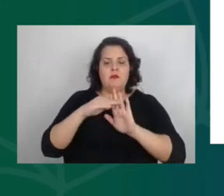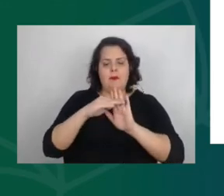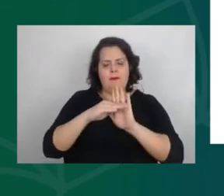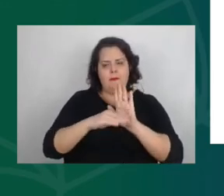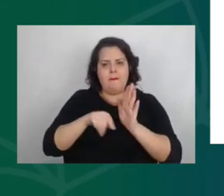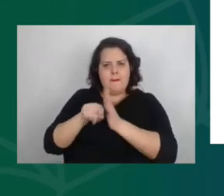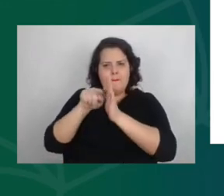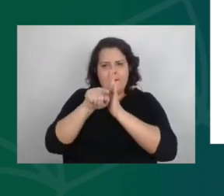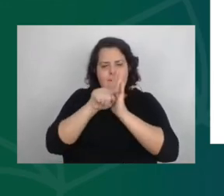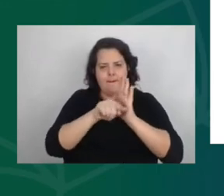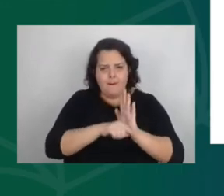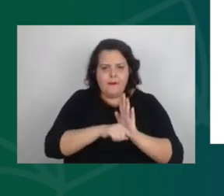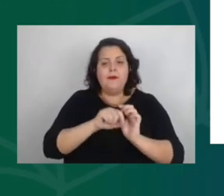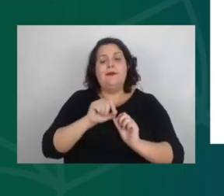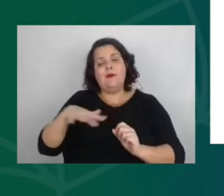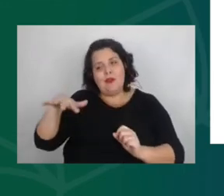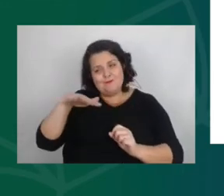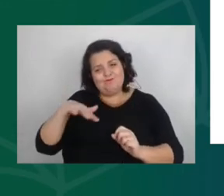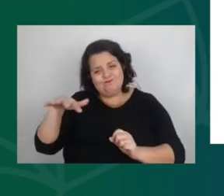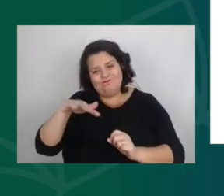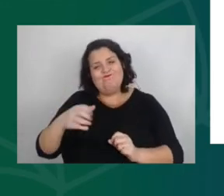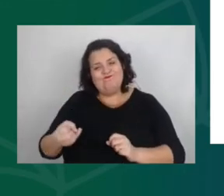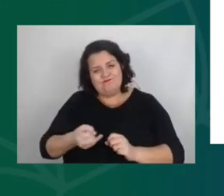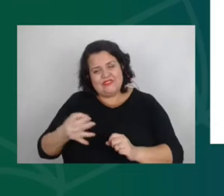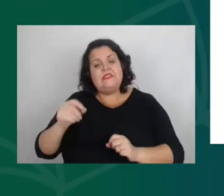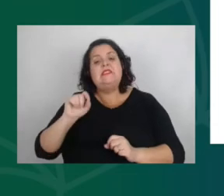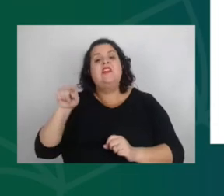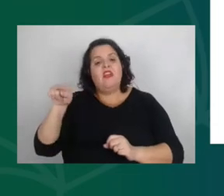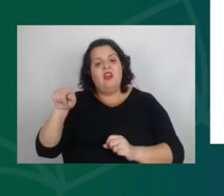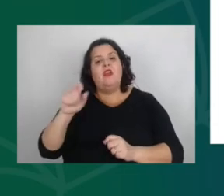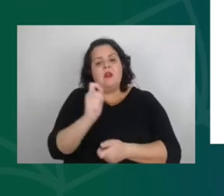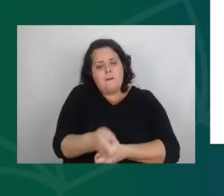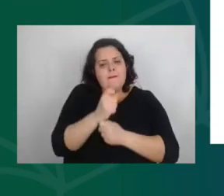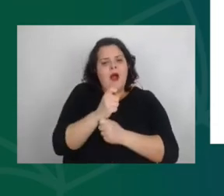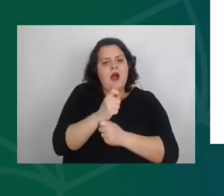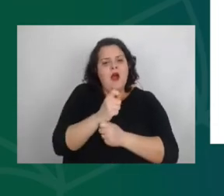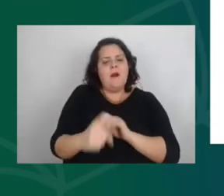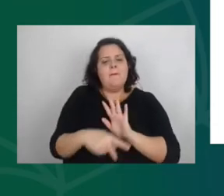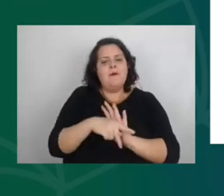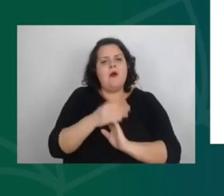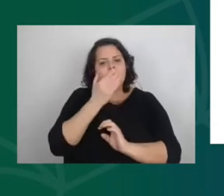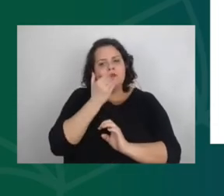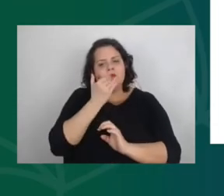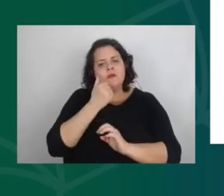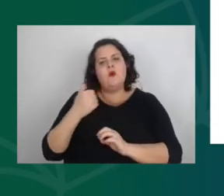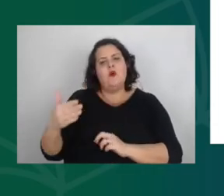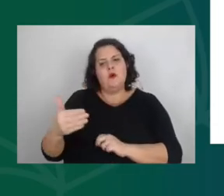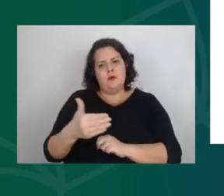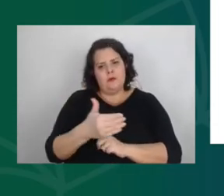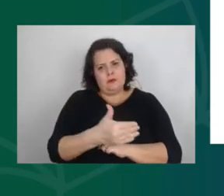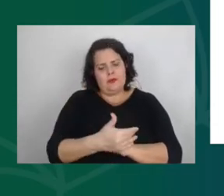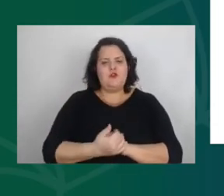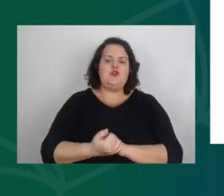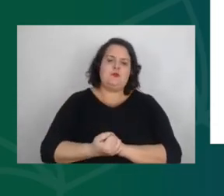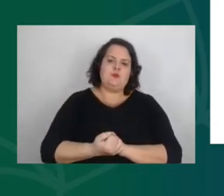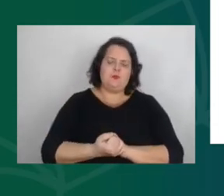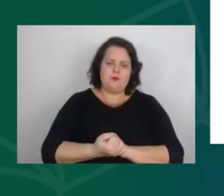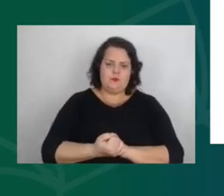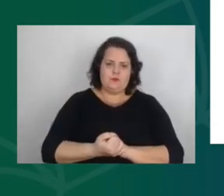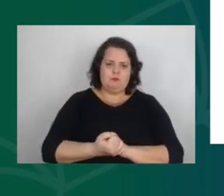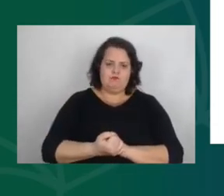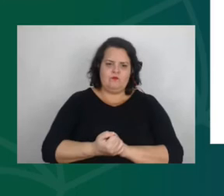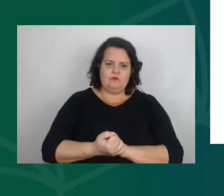lá eles pescam e consomem essa espécie. Pode passar. Os